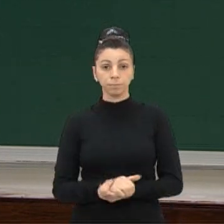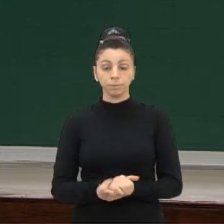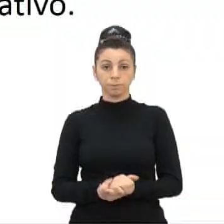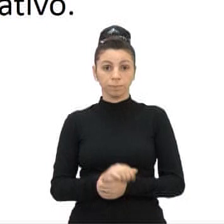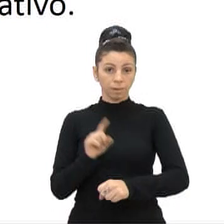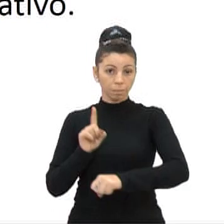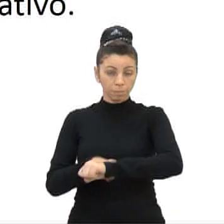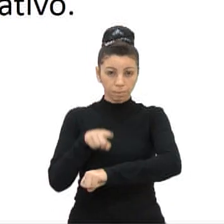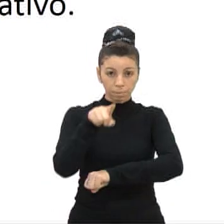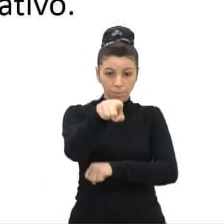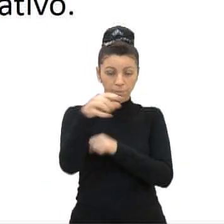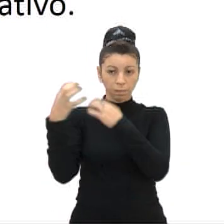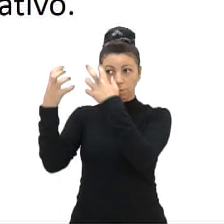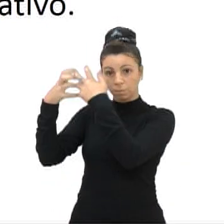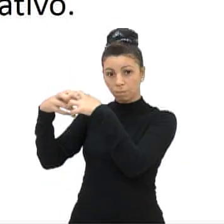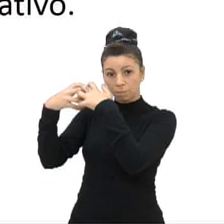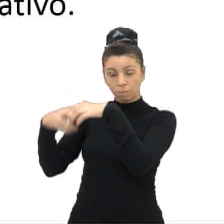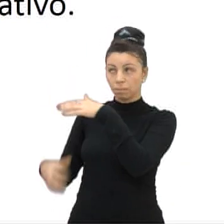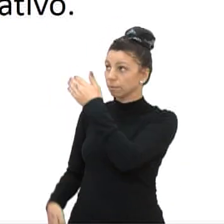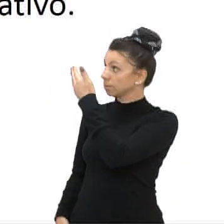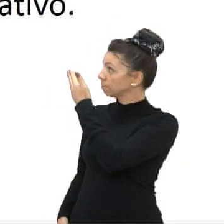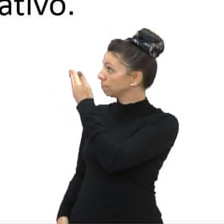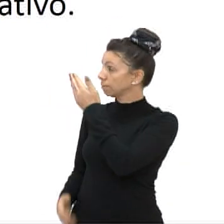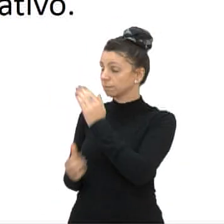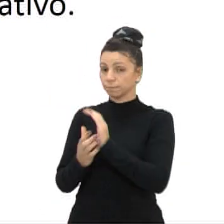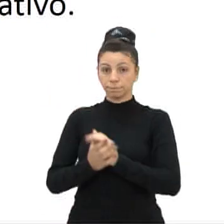Então, um tempinho para vocês fazerem esse exercício.